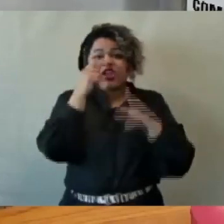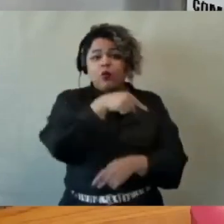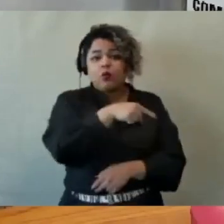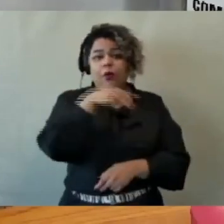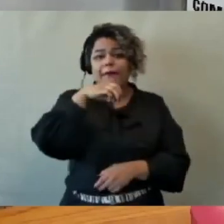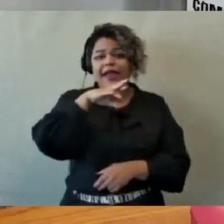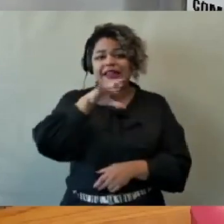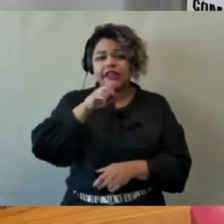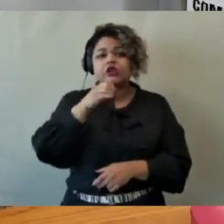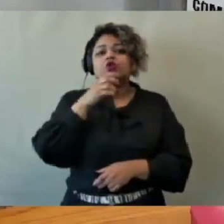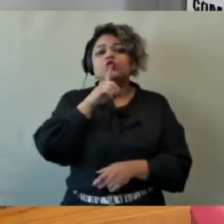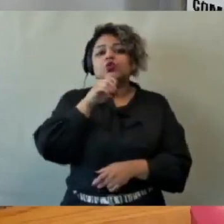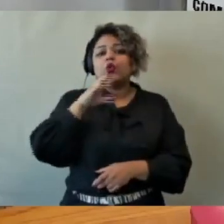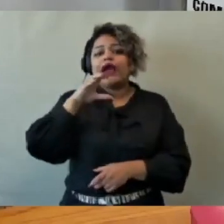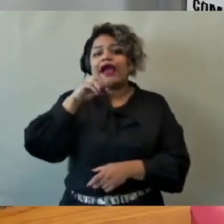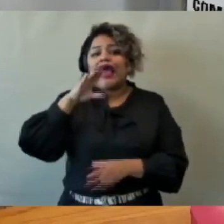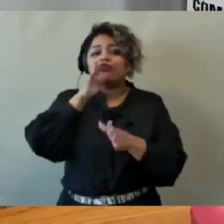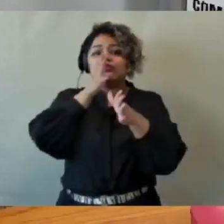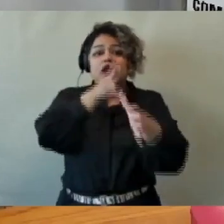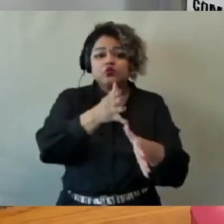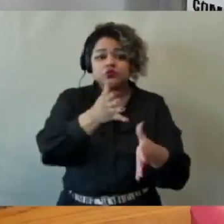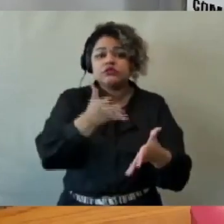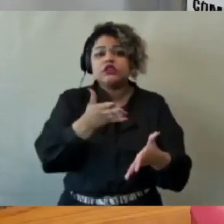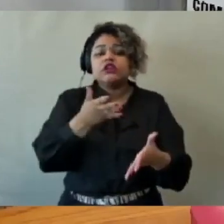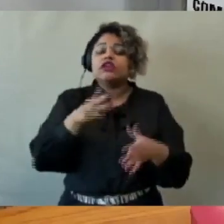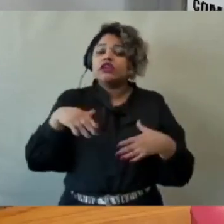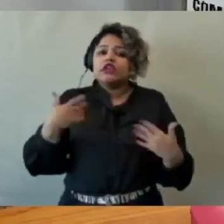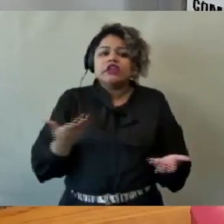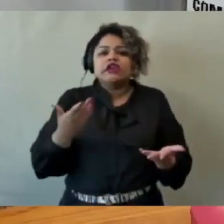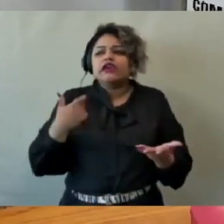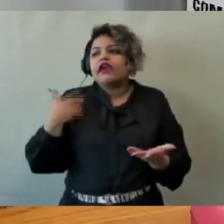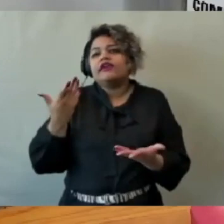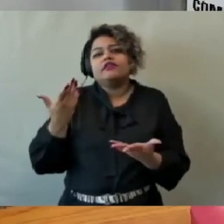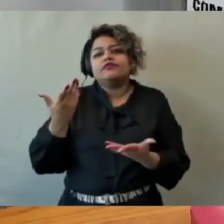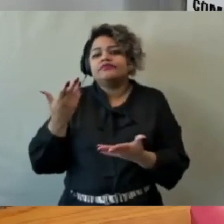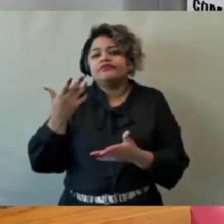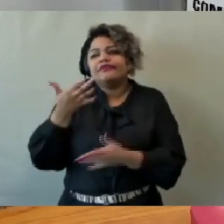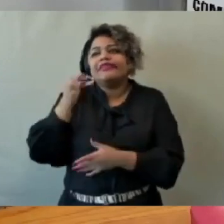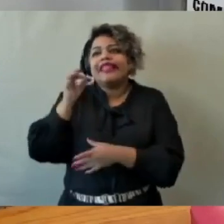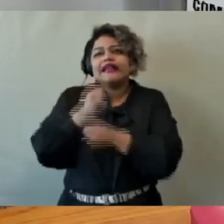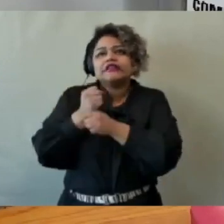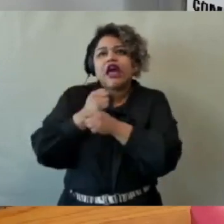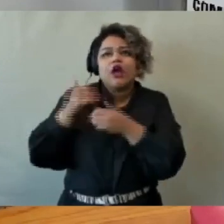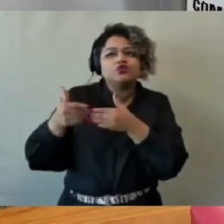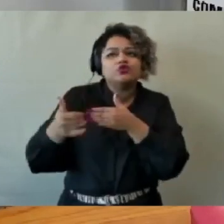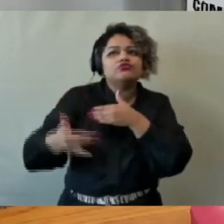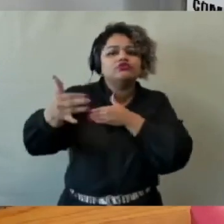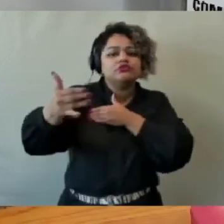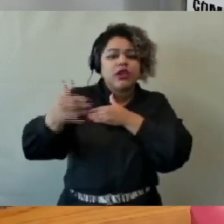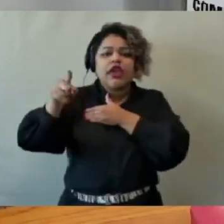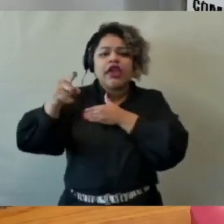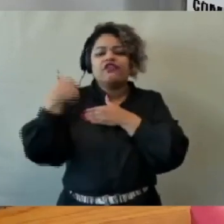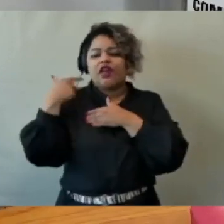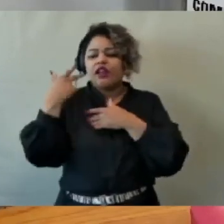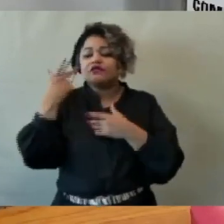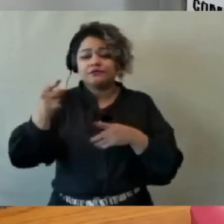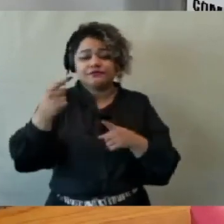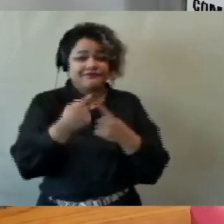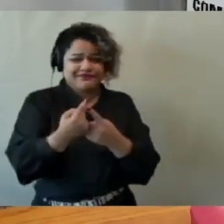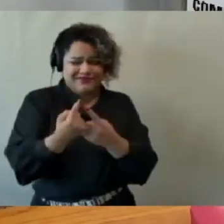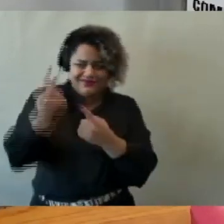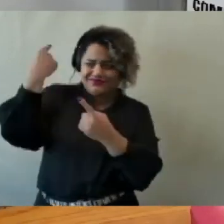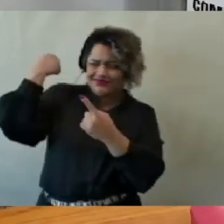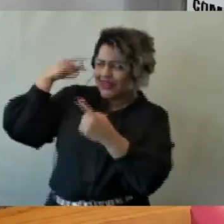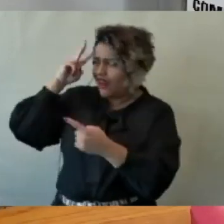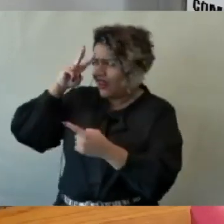os outros assuntos que foram falados aqui, e daqui a 10 anos a gente ter que voltar aqui e falar, ó, aquilo lá de trás, nada